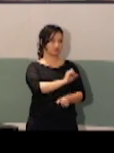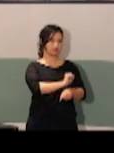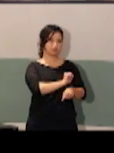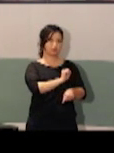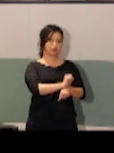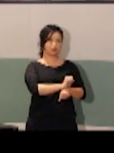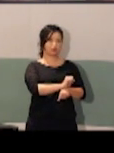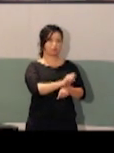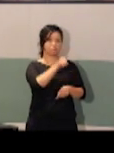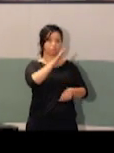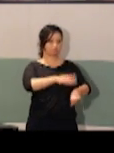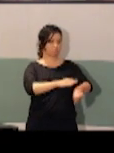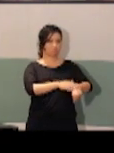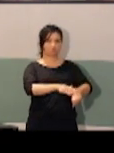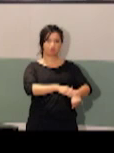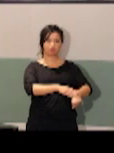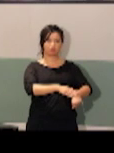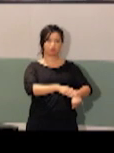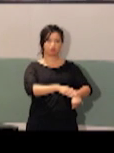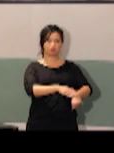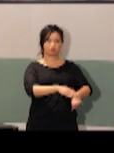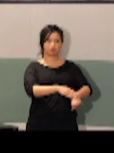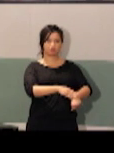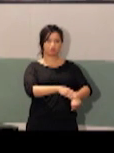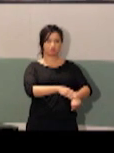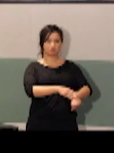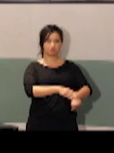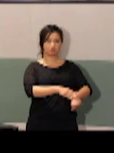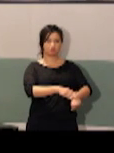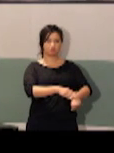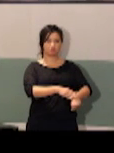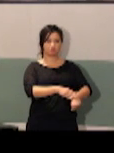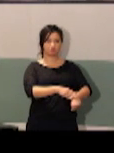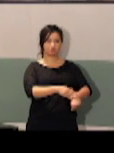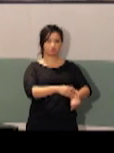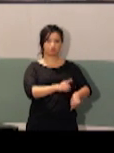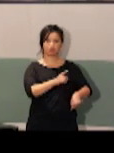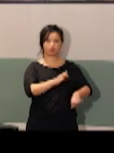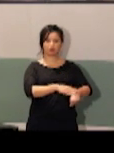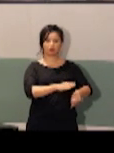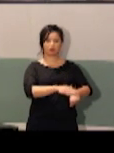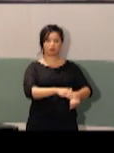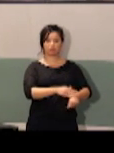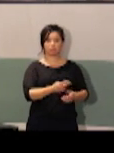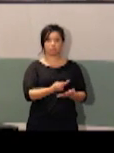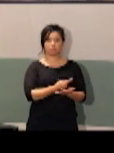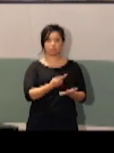favor, um minuto, por favor. Aham, eu sei.